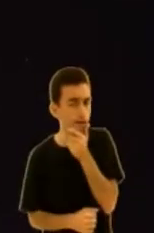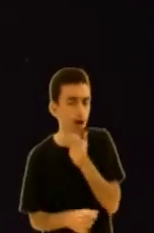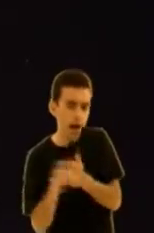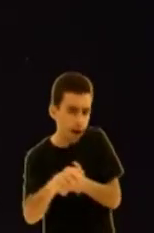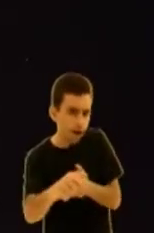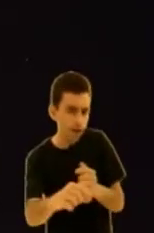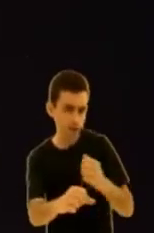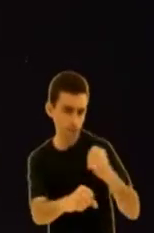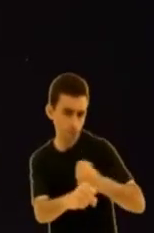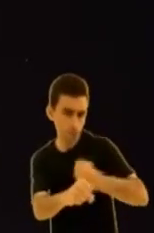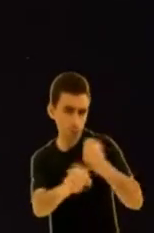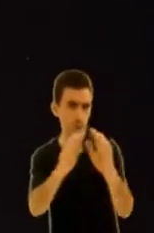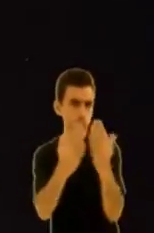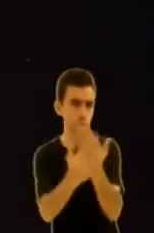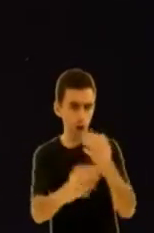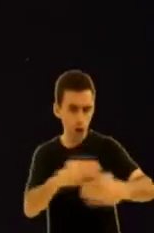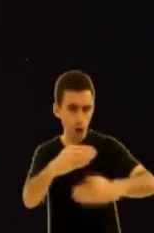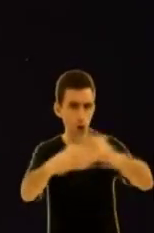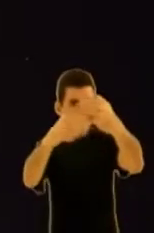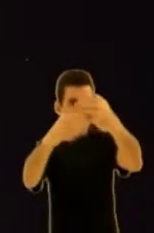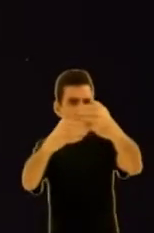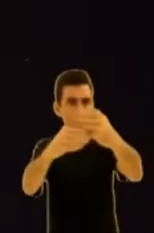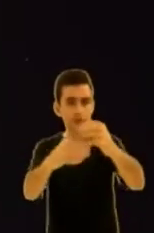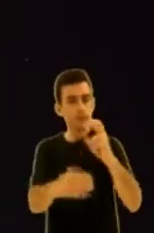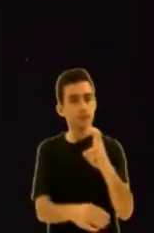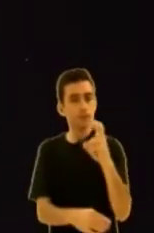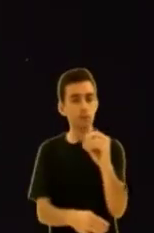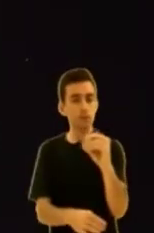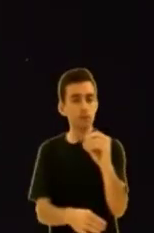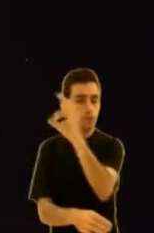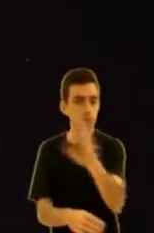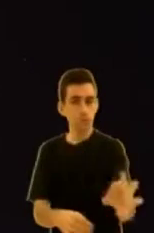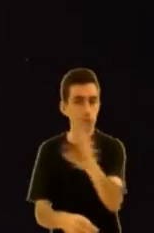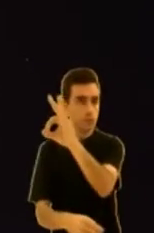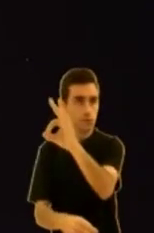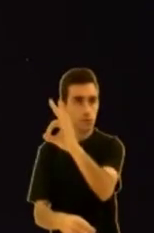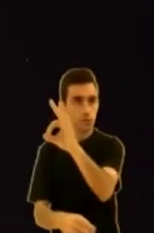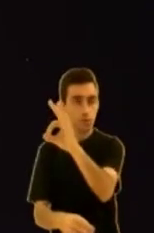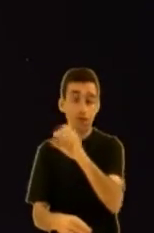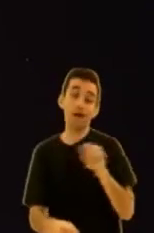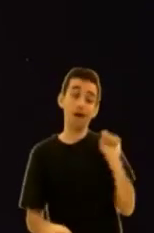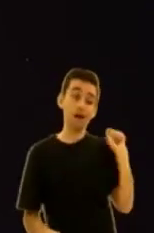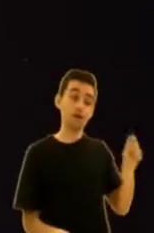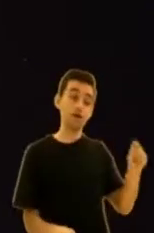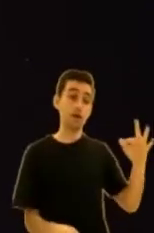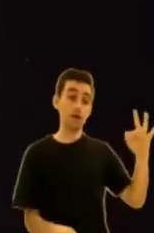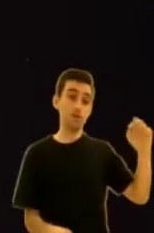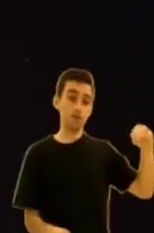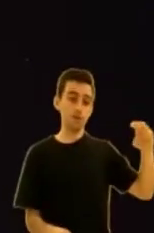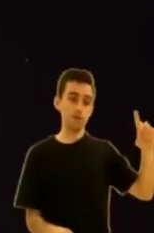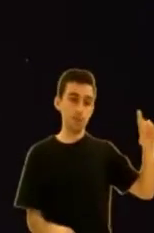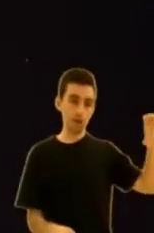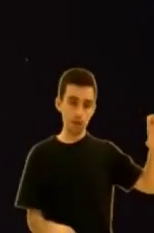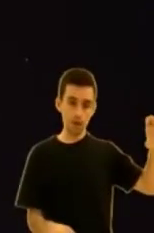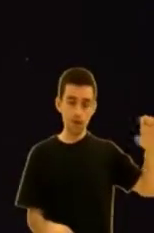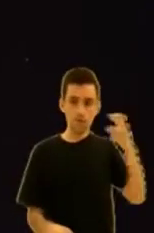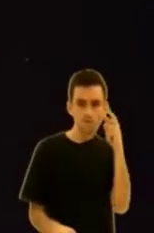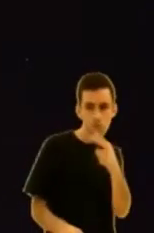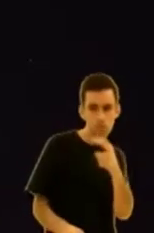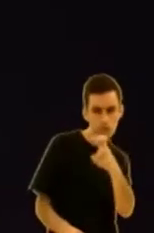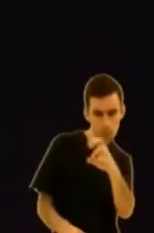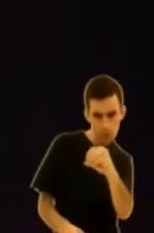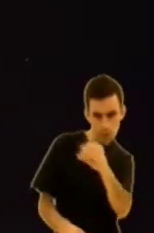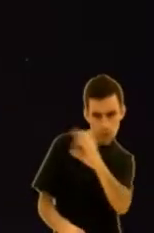obra evolui adequadamente, quando ela chega em 50%, o próprio FNDE, sem que o município solicita, o próprio FNDE